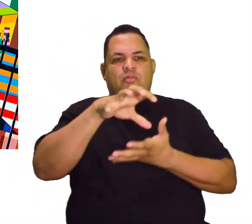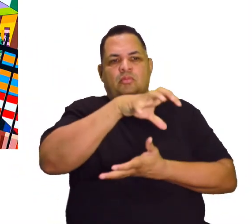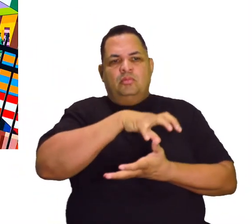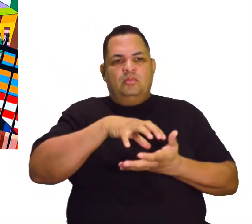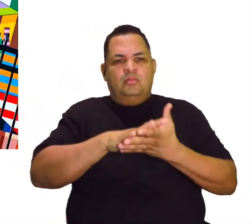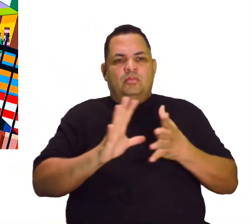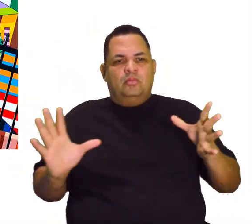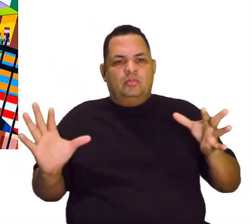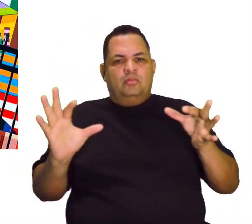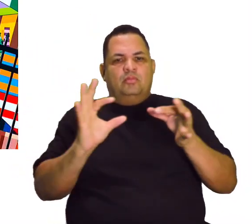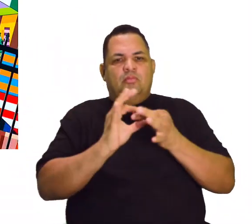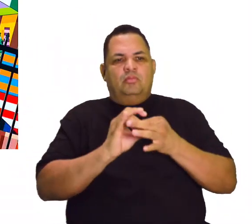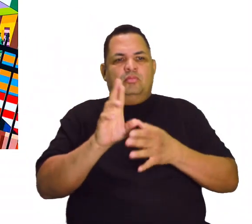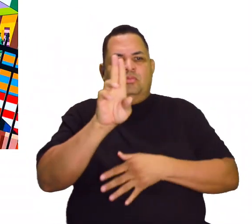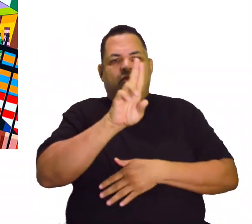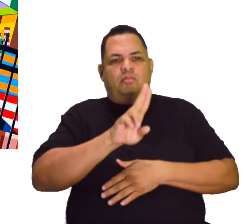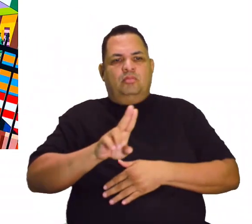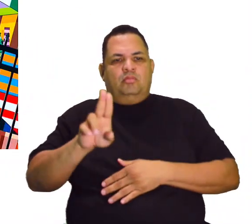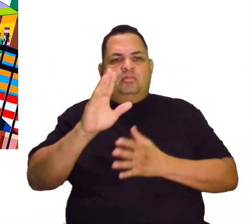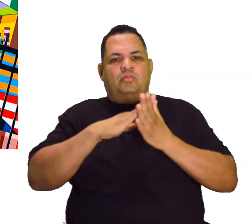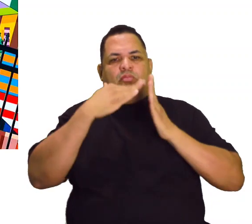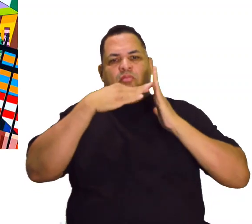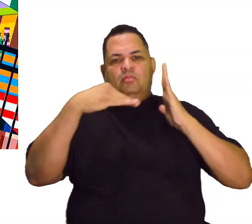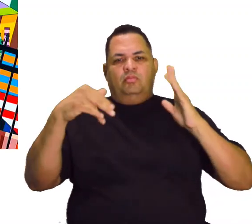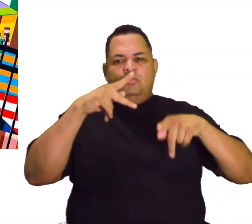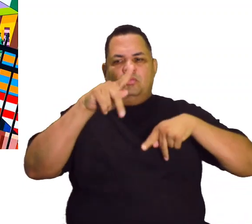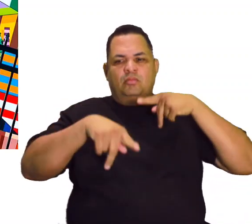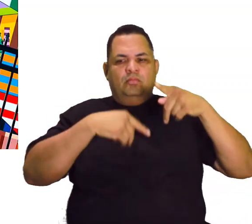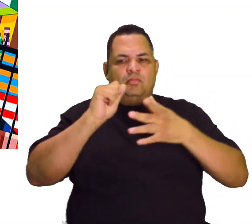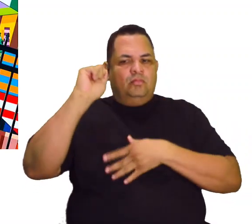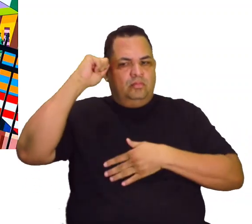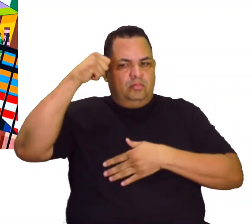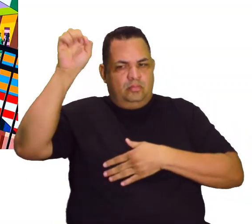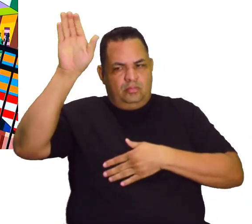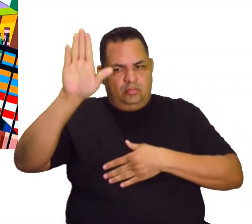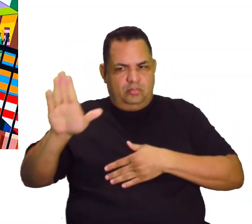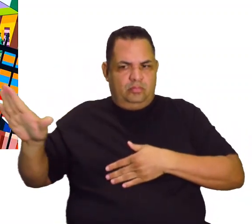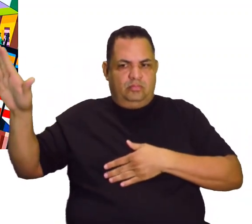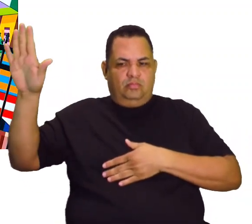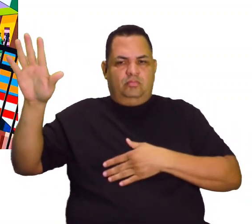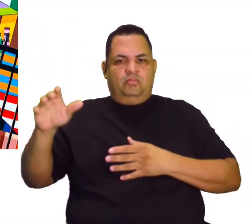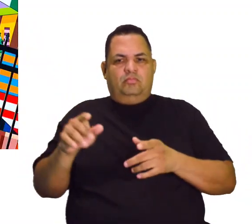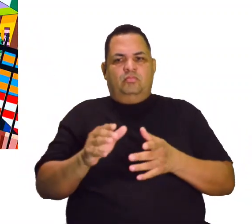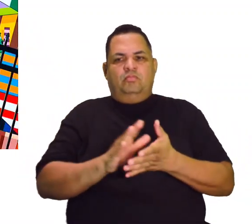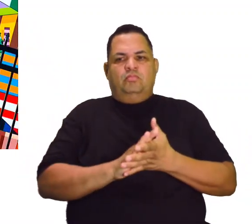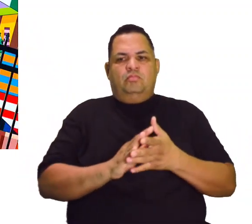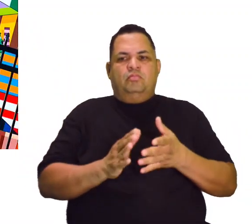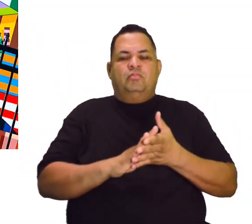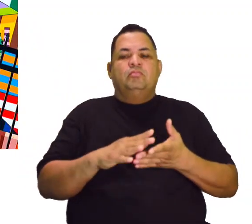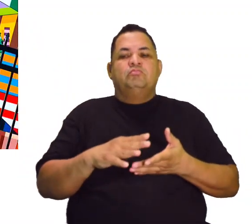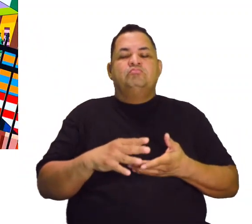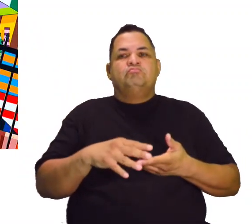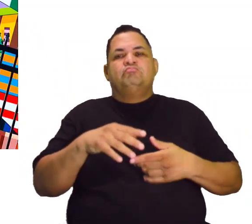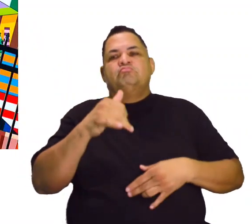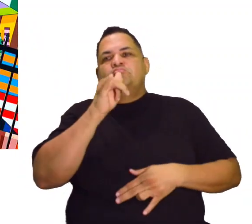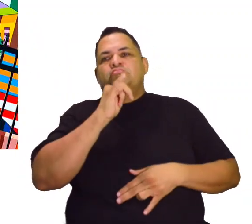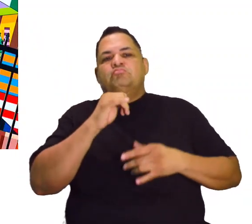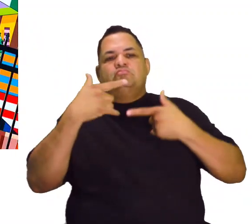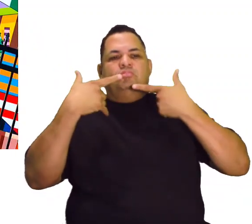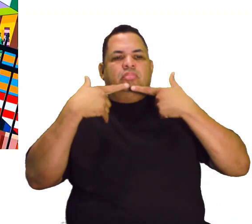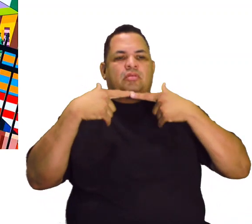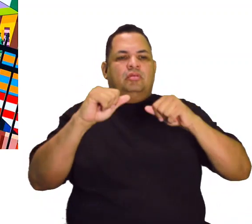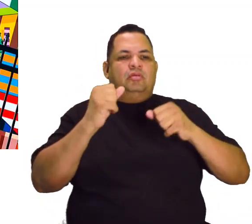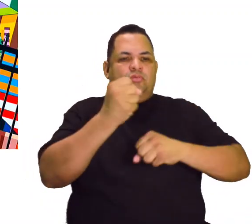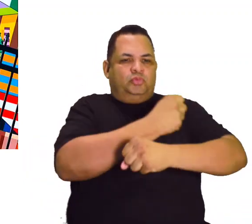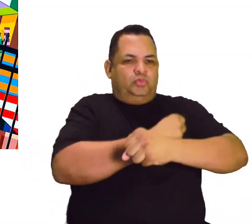que une utilidade e estética dos povos da África. Envolvem a linguagem, a